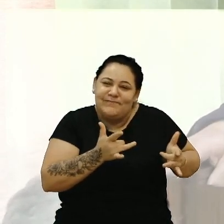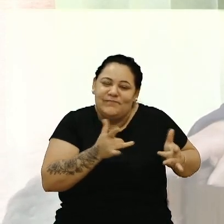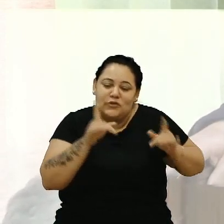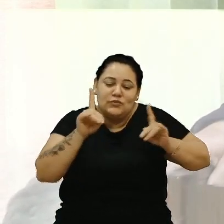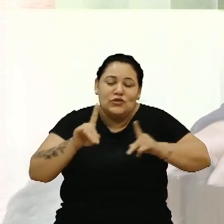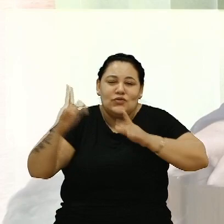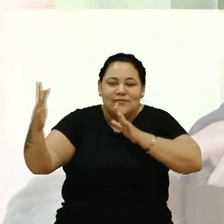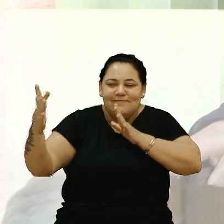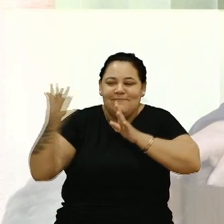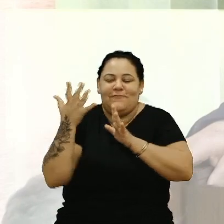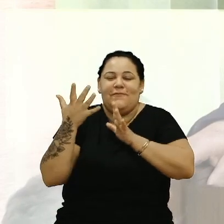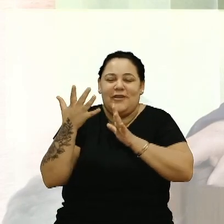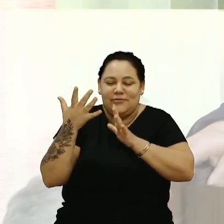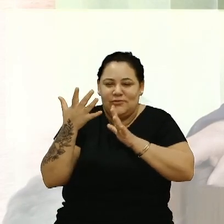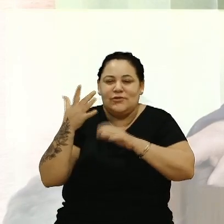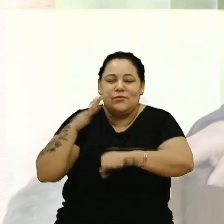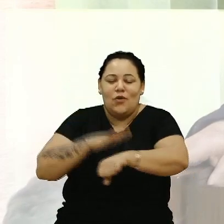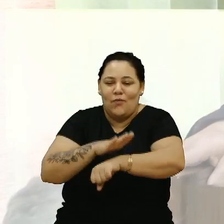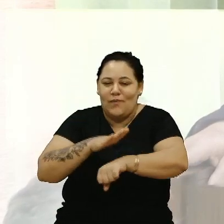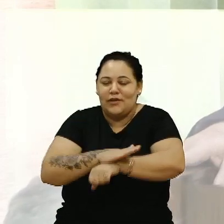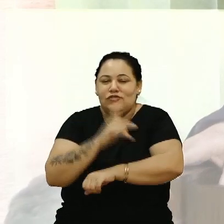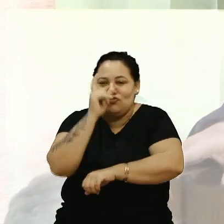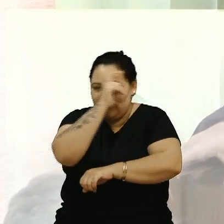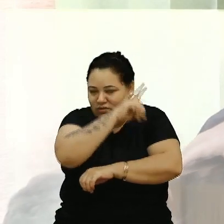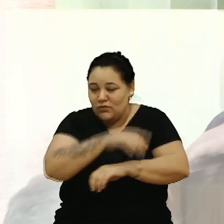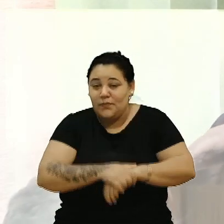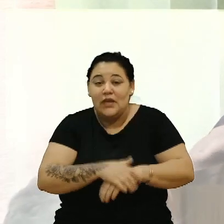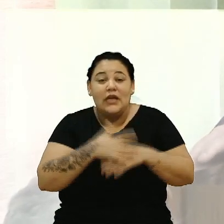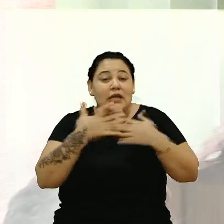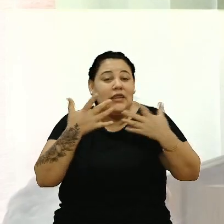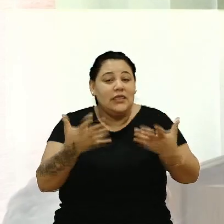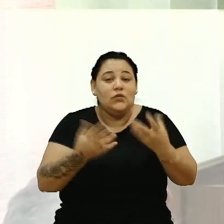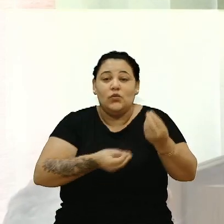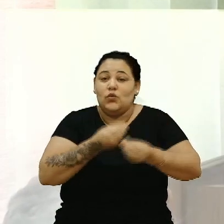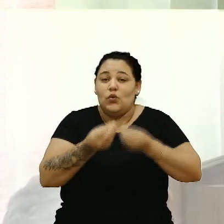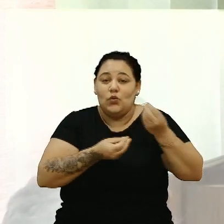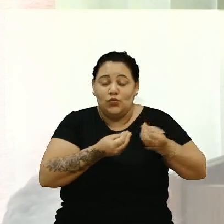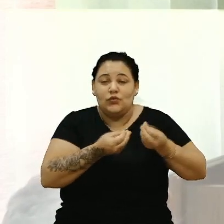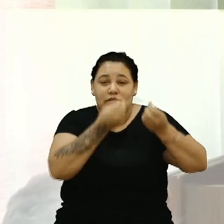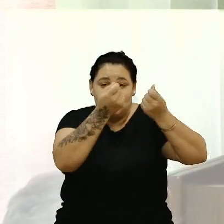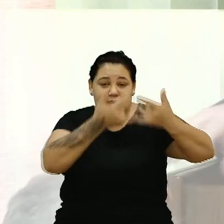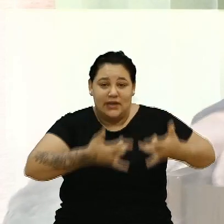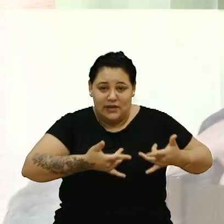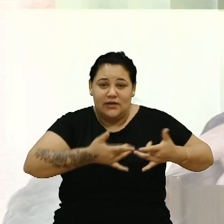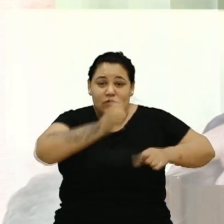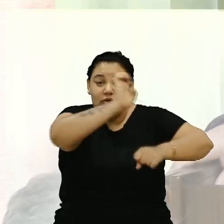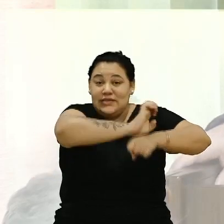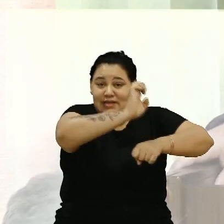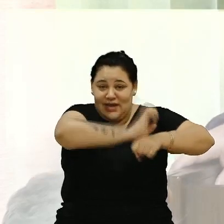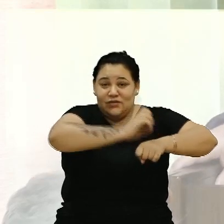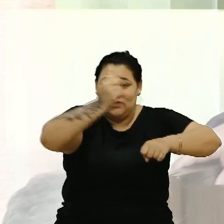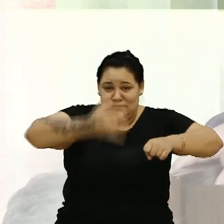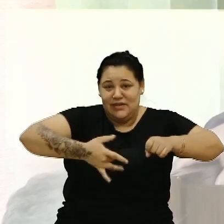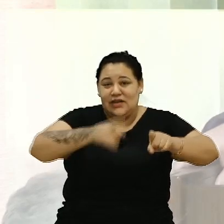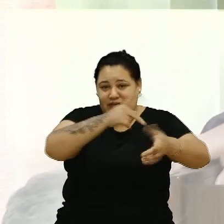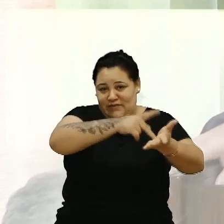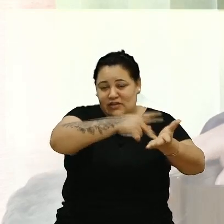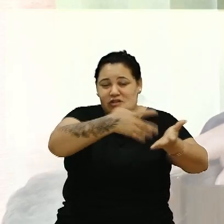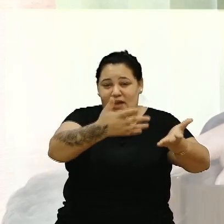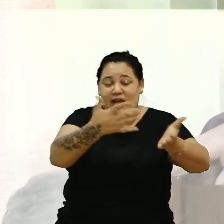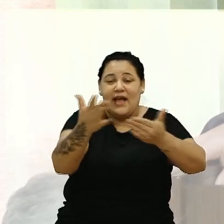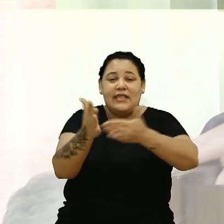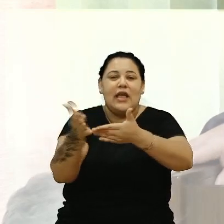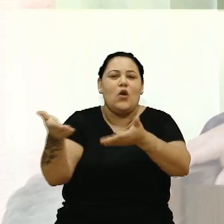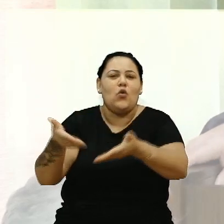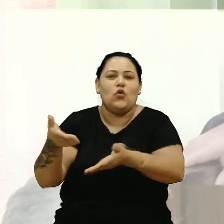terrível adversidade. Então, conforme foi relatado pelo Estado, nós temos até o momento, né,